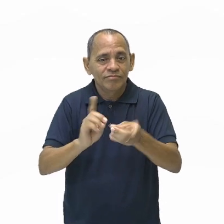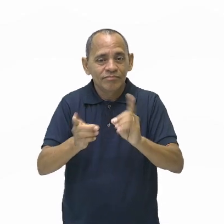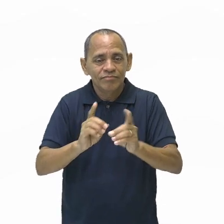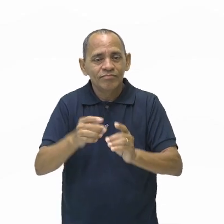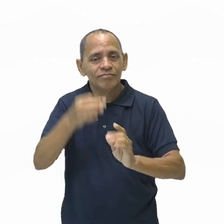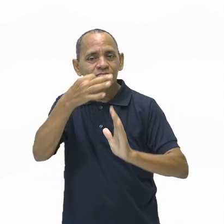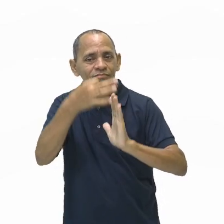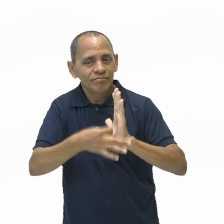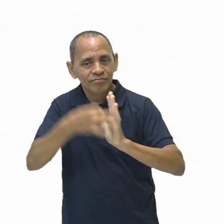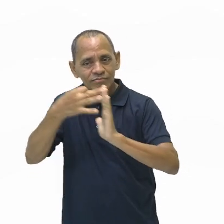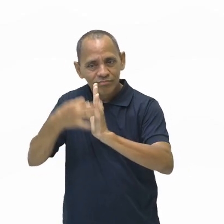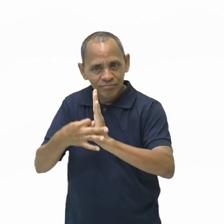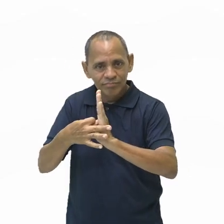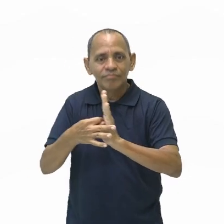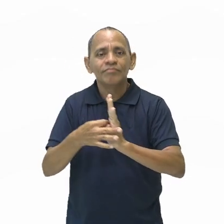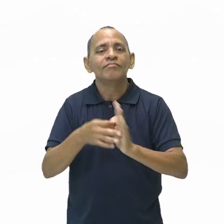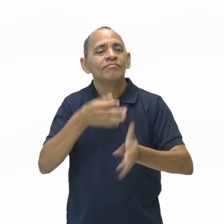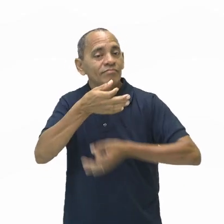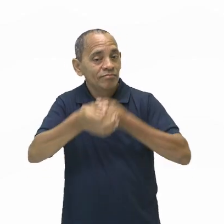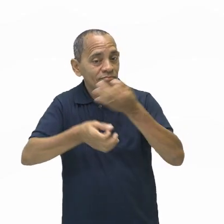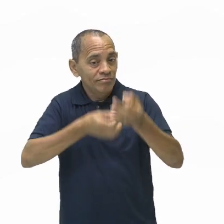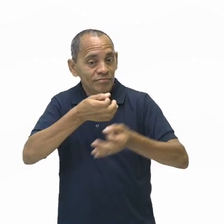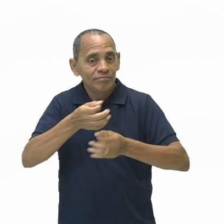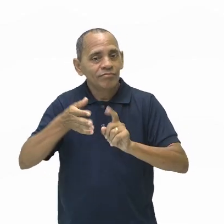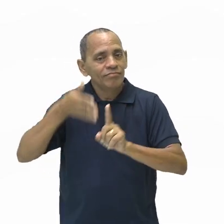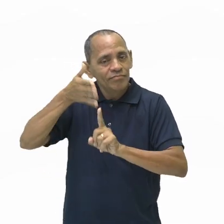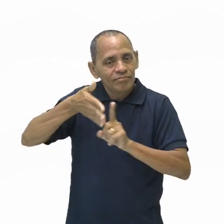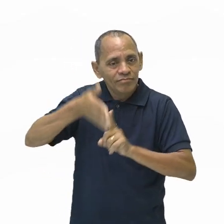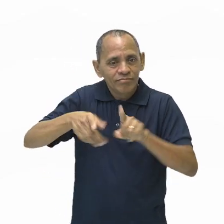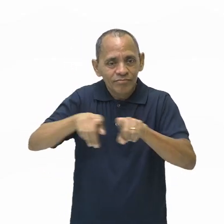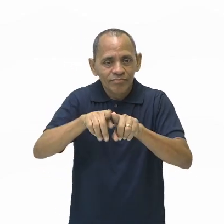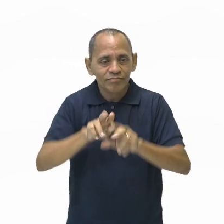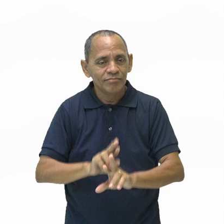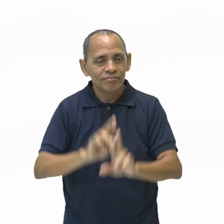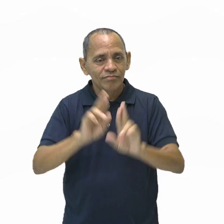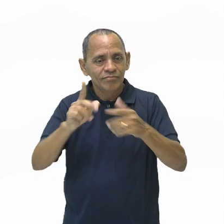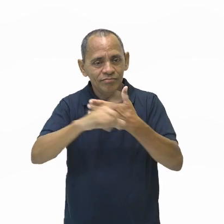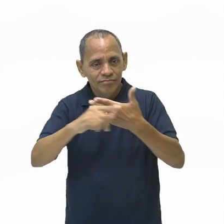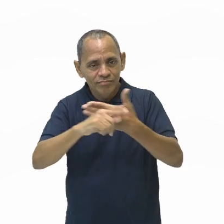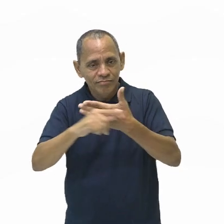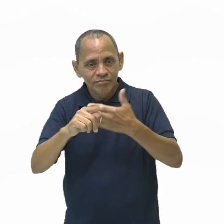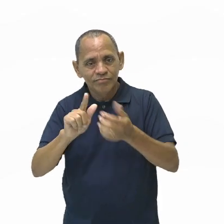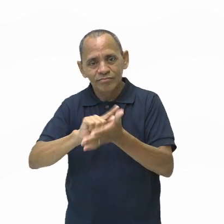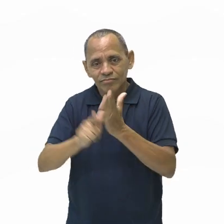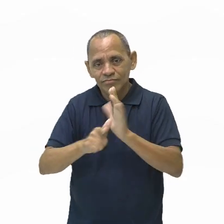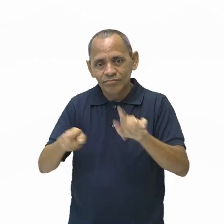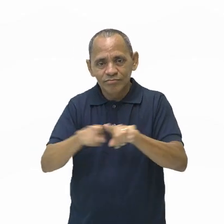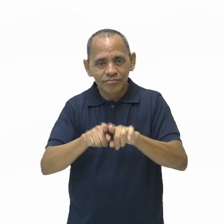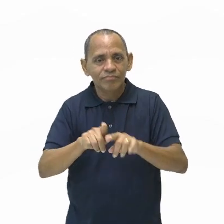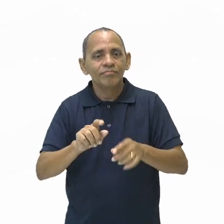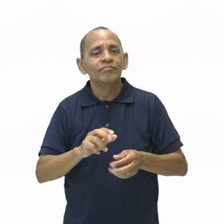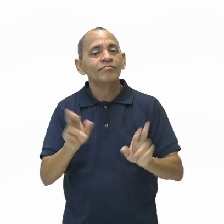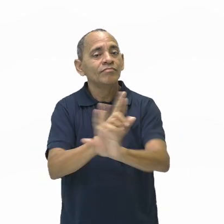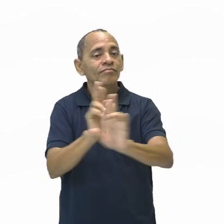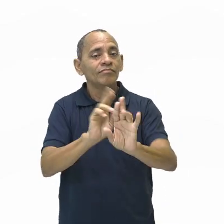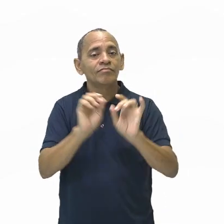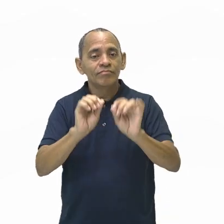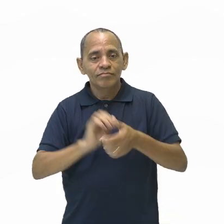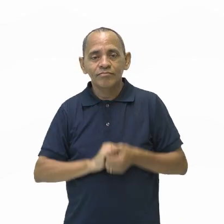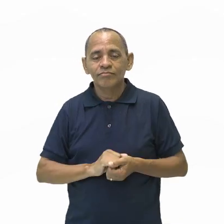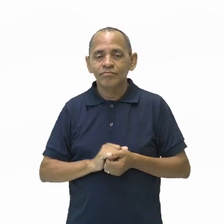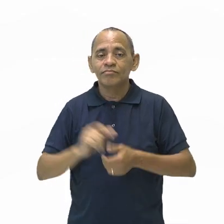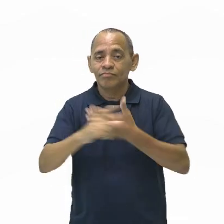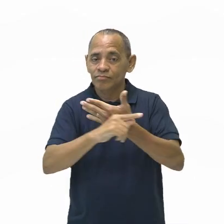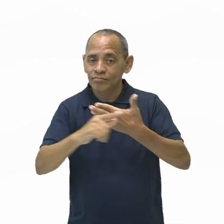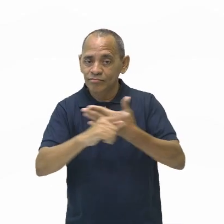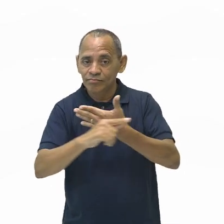relações dialógicas textuais e discursivas entre diferentes autores e gêneros, relacionando-os com